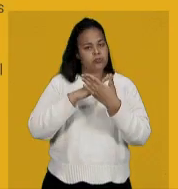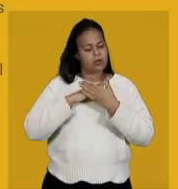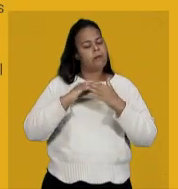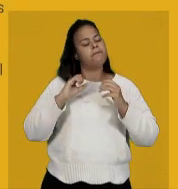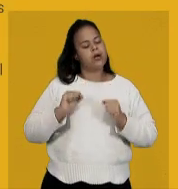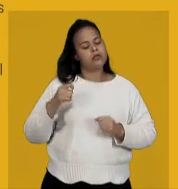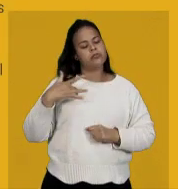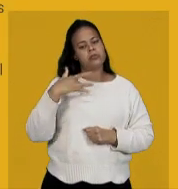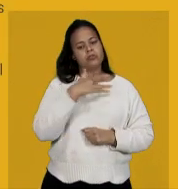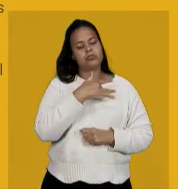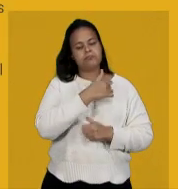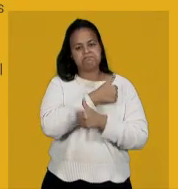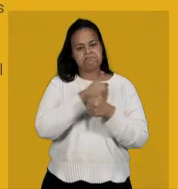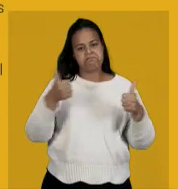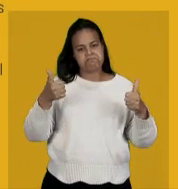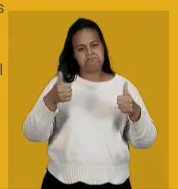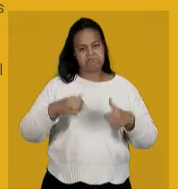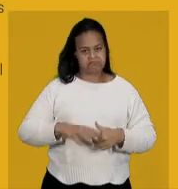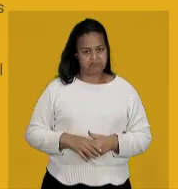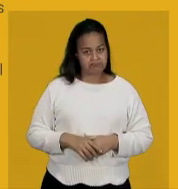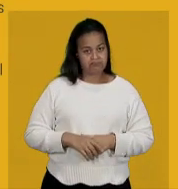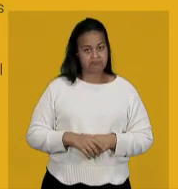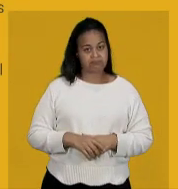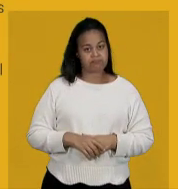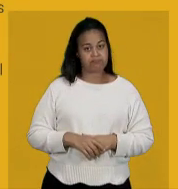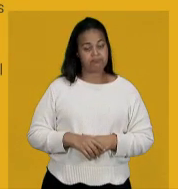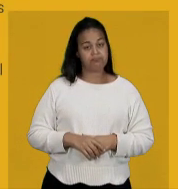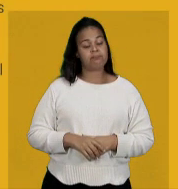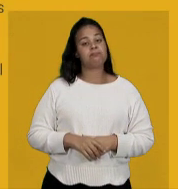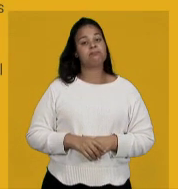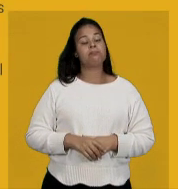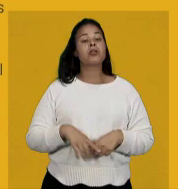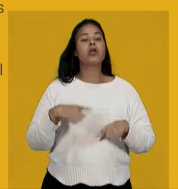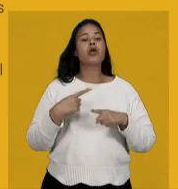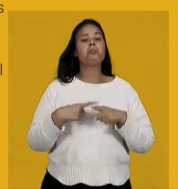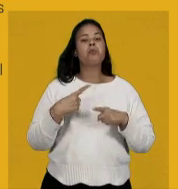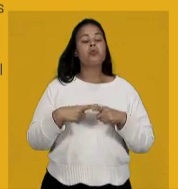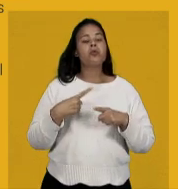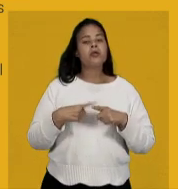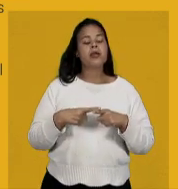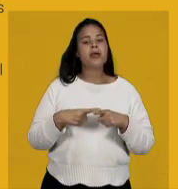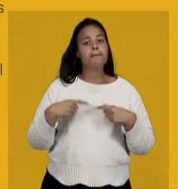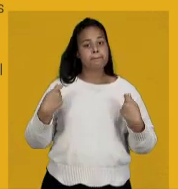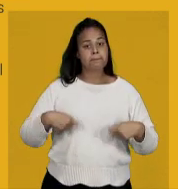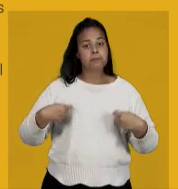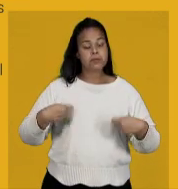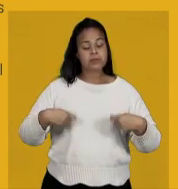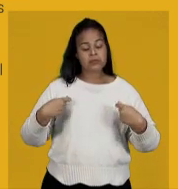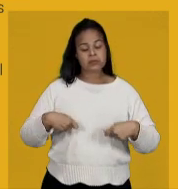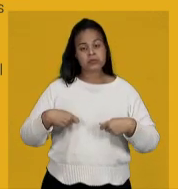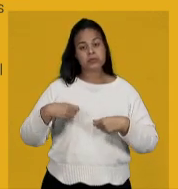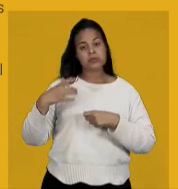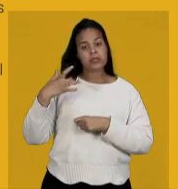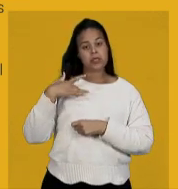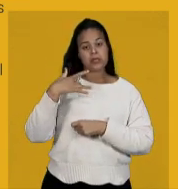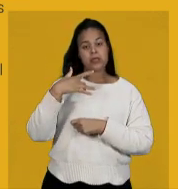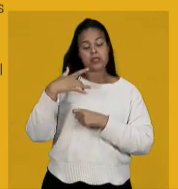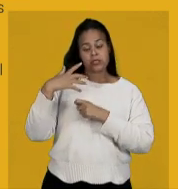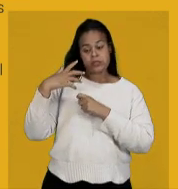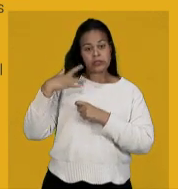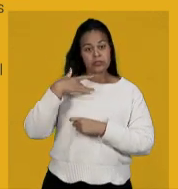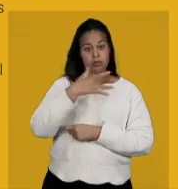uma saúde legal. Por que investir em uma alimentação saudável? Que o seu remédio seja